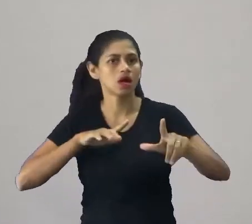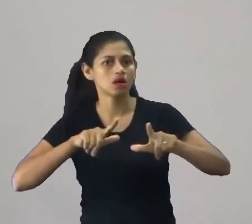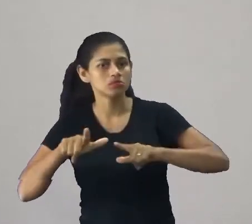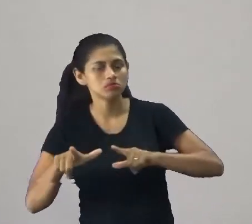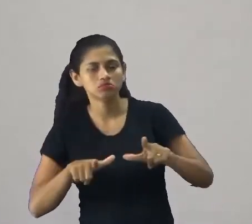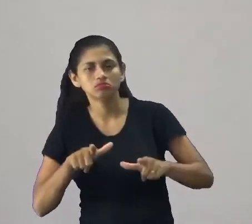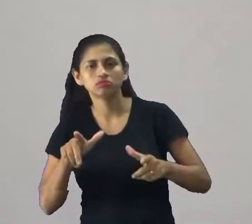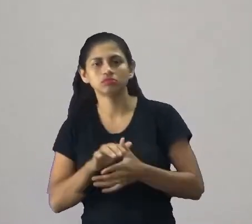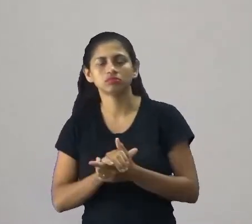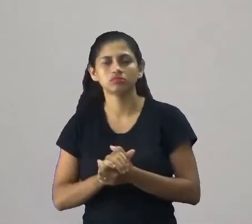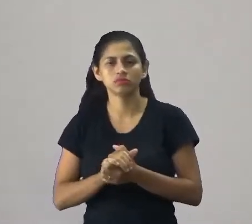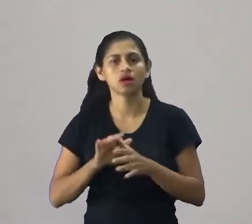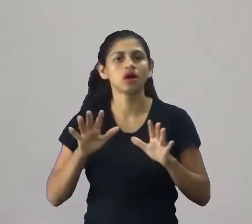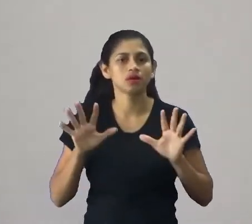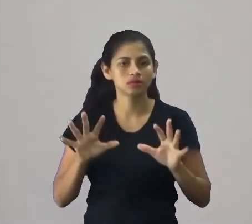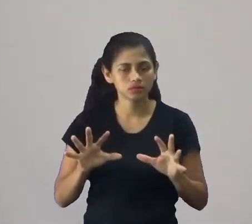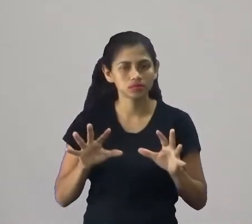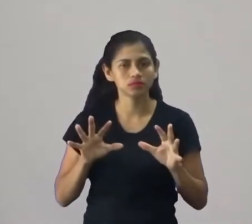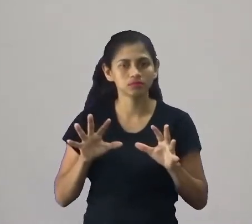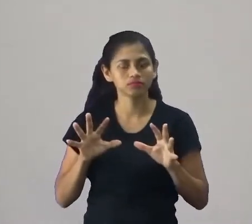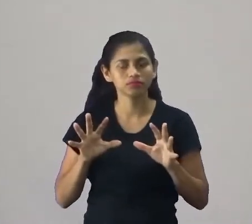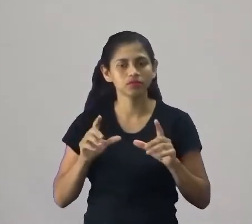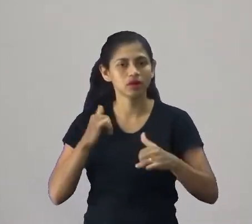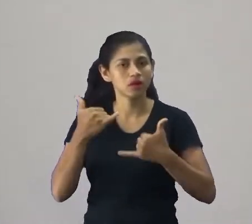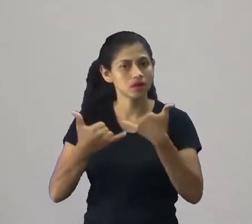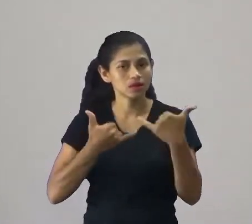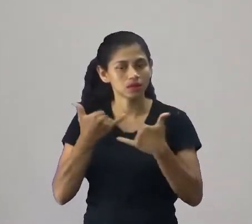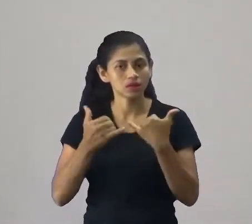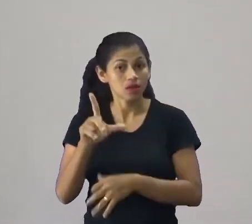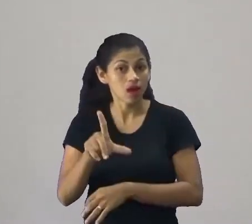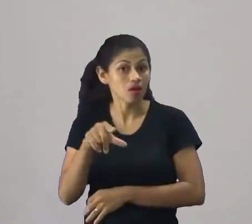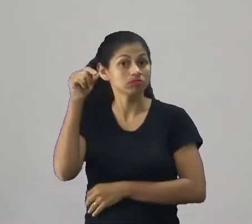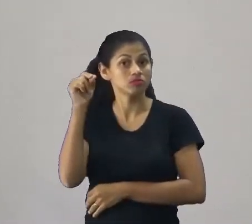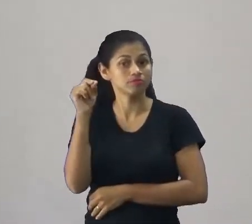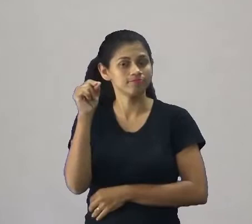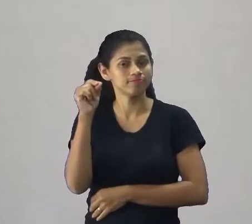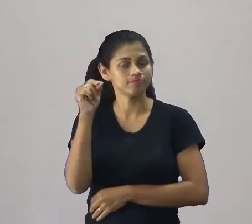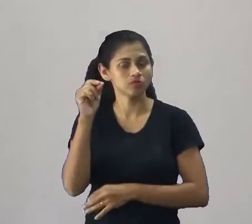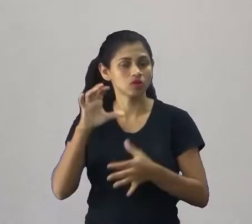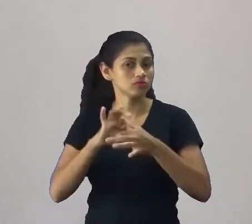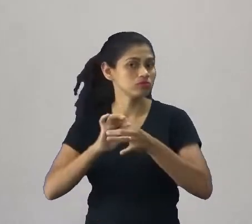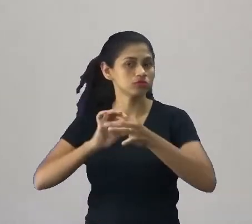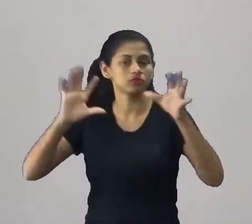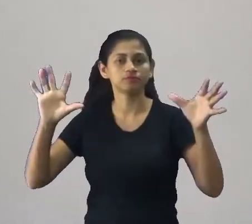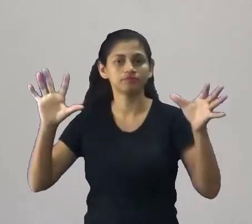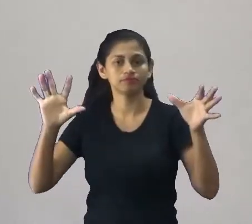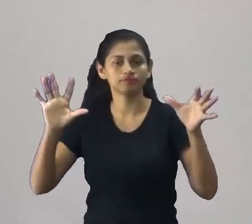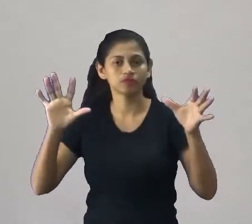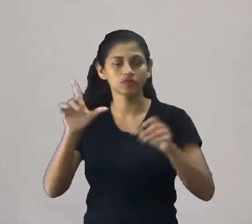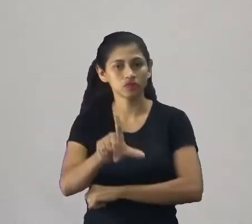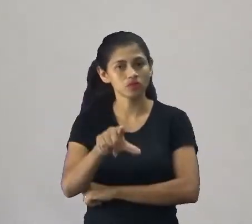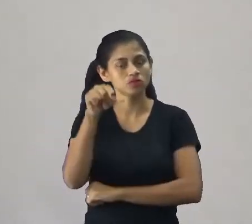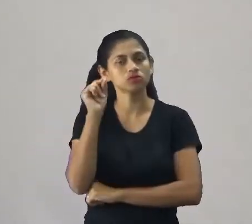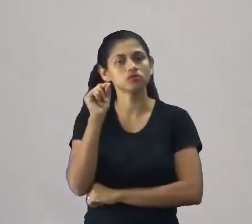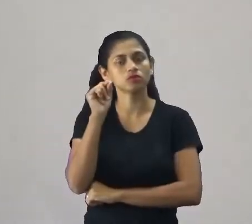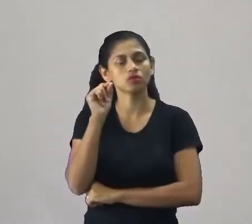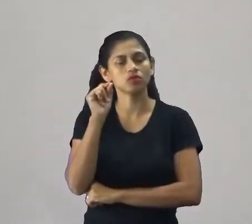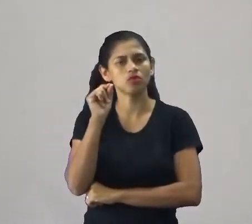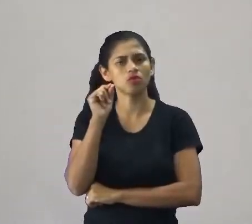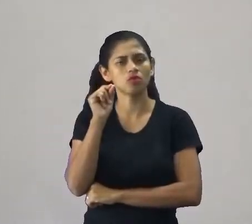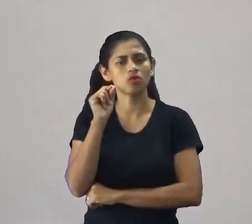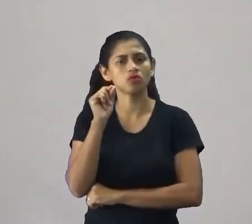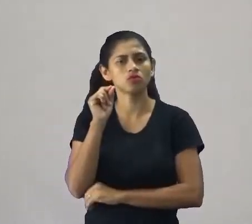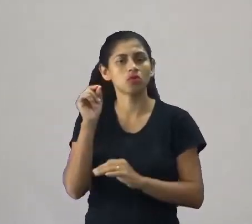Nesse aspecto, a brincadeira é uma alternativa em um viés de que, tipo, eu estou livre e eu escolho fazer com a minha